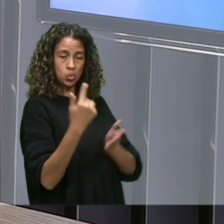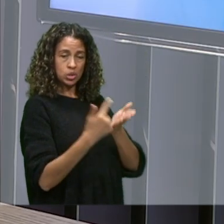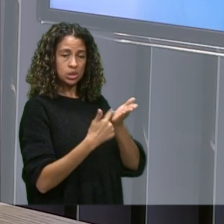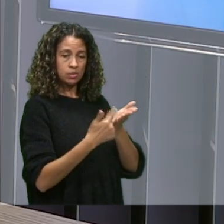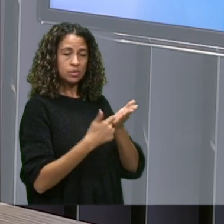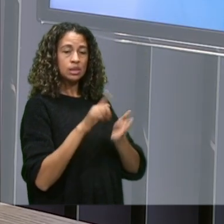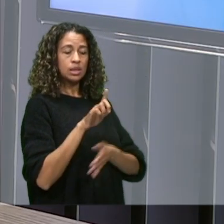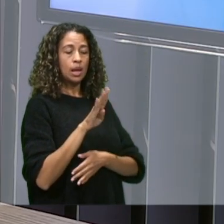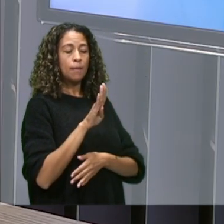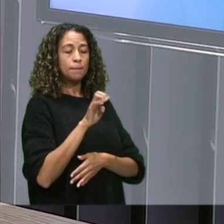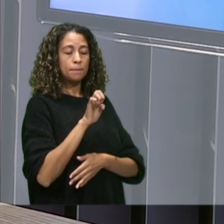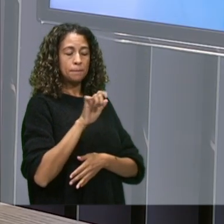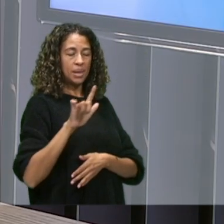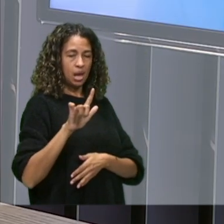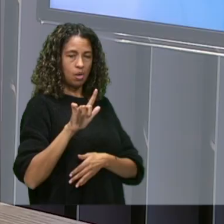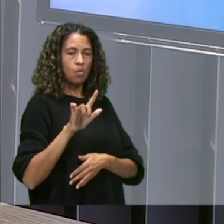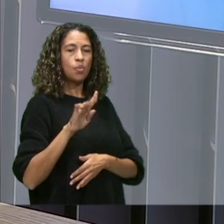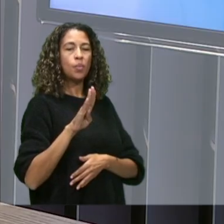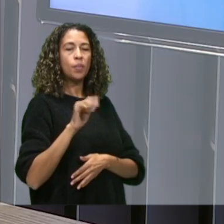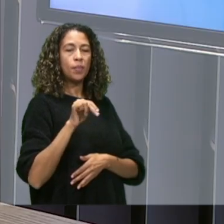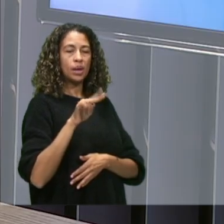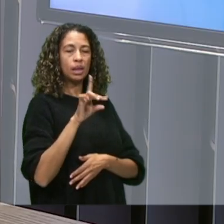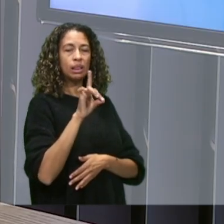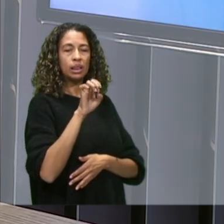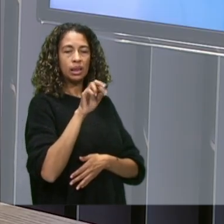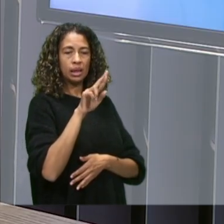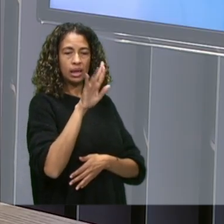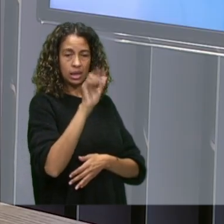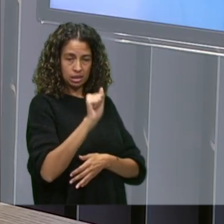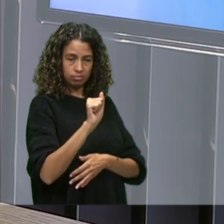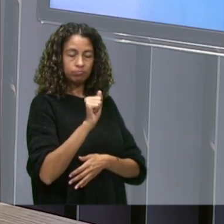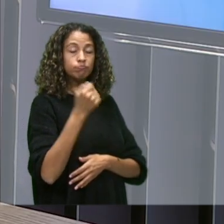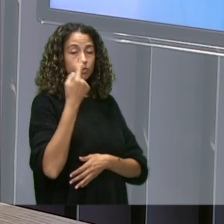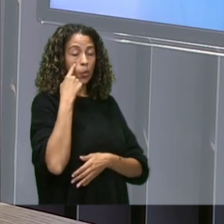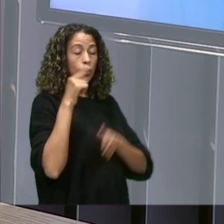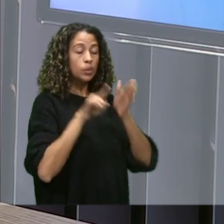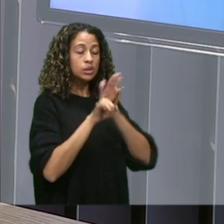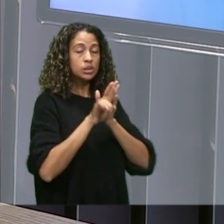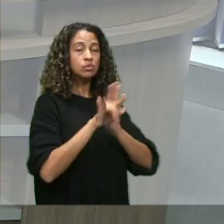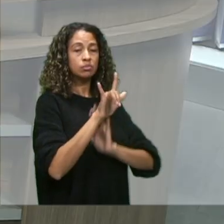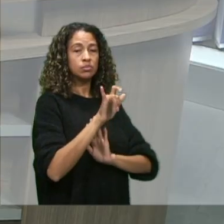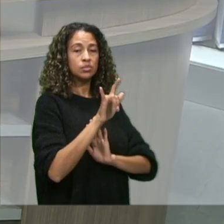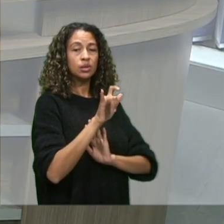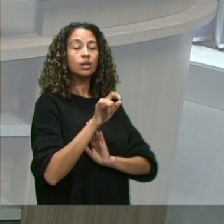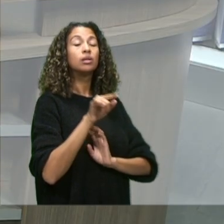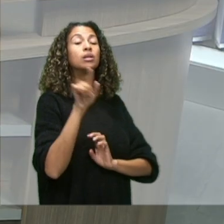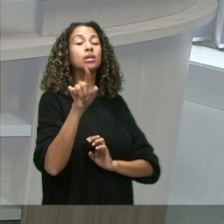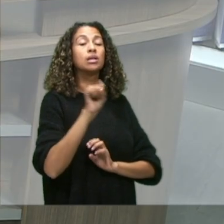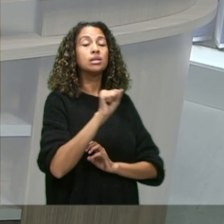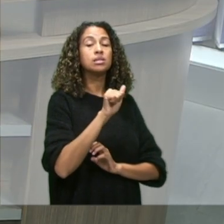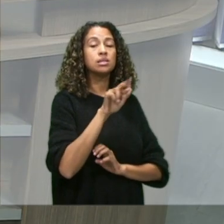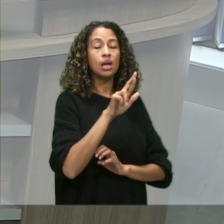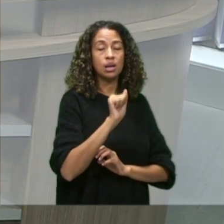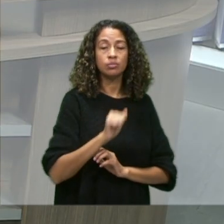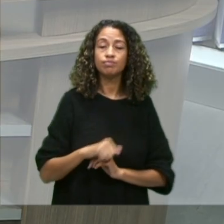Bandeira Books. Vai lá no Instagram dela. E você, Sara? O meu Instagram